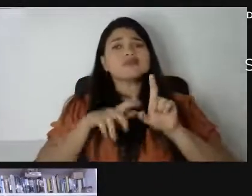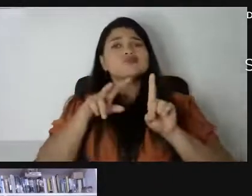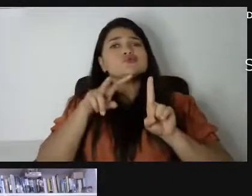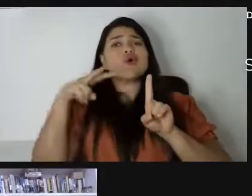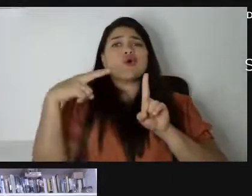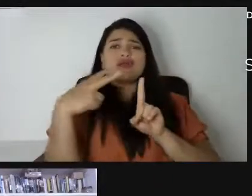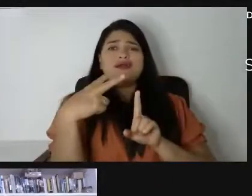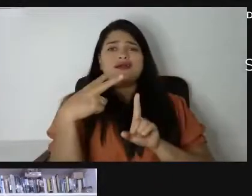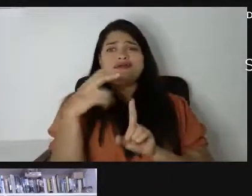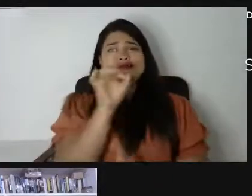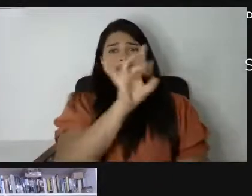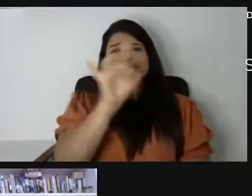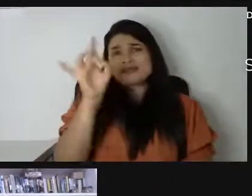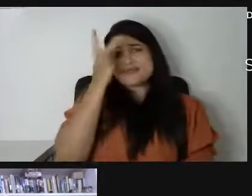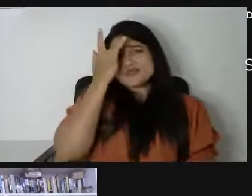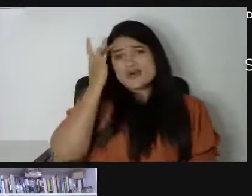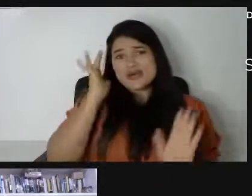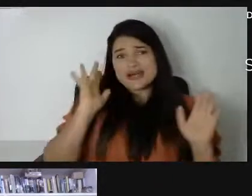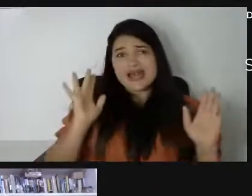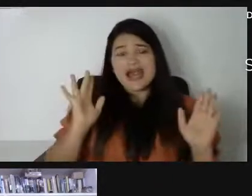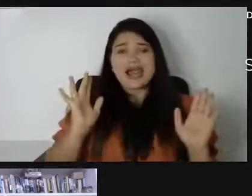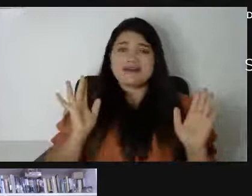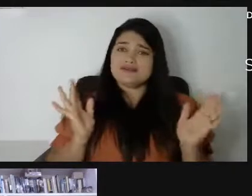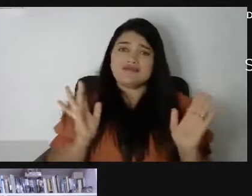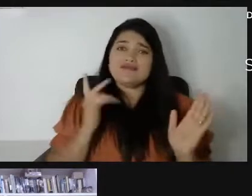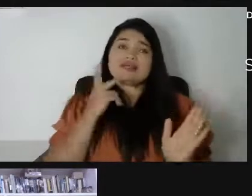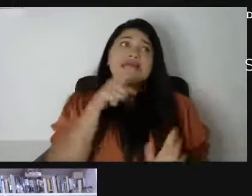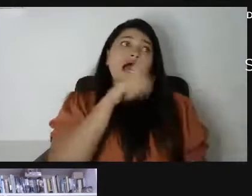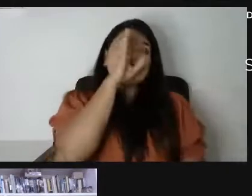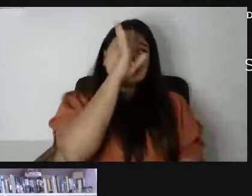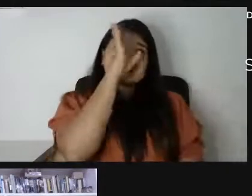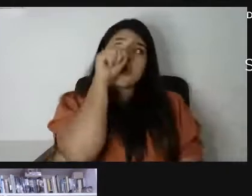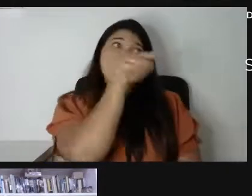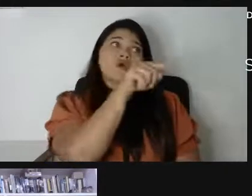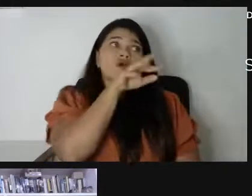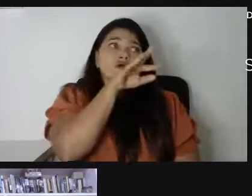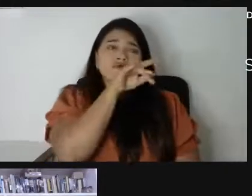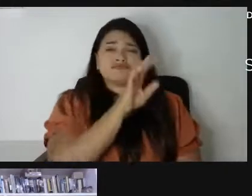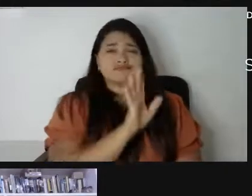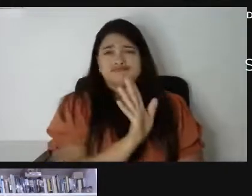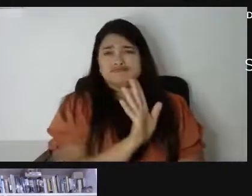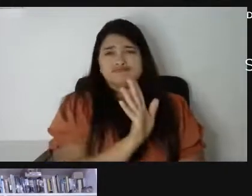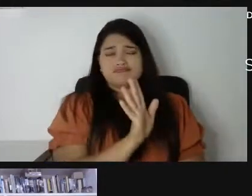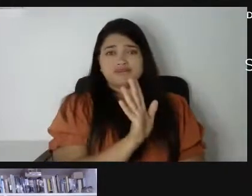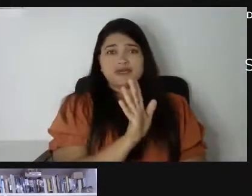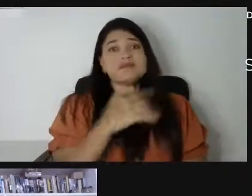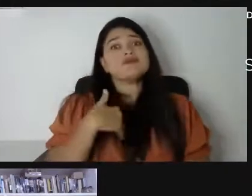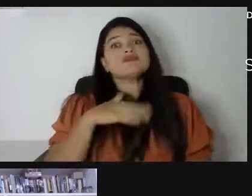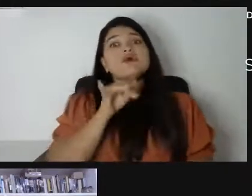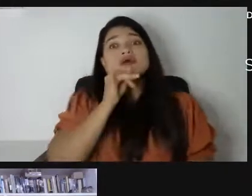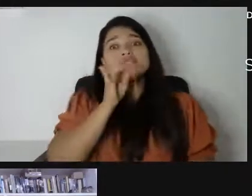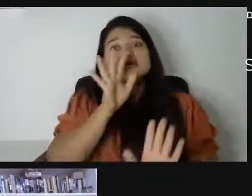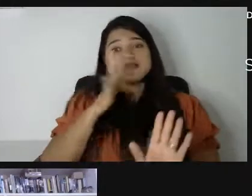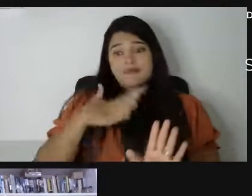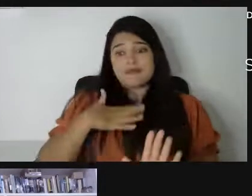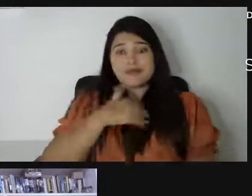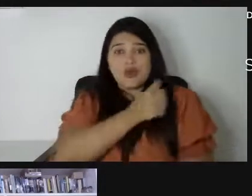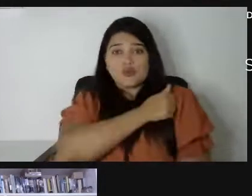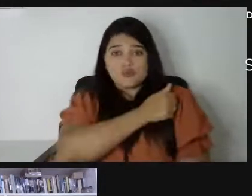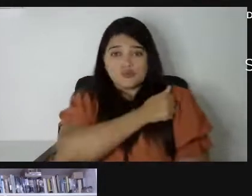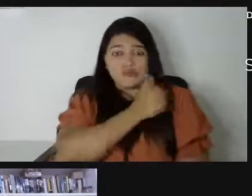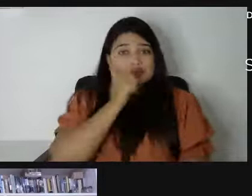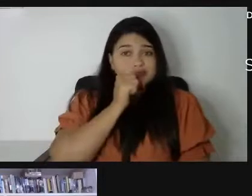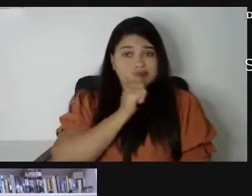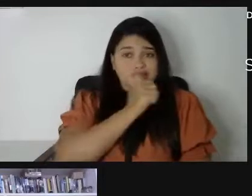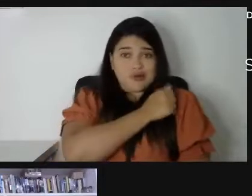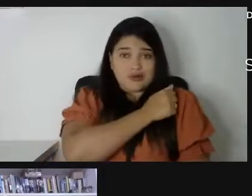Então, eu não vou olhar para a teoria, mas eu vou dar um exemplo de uma aluna minha de TCC. Ela acabou de